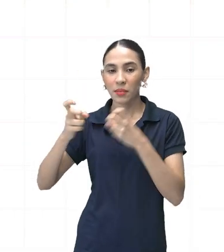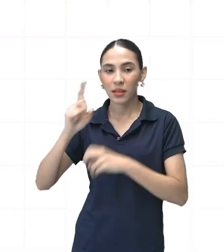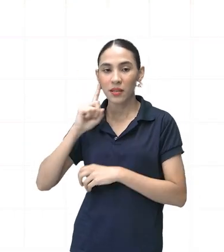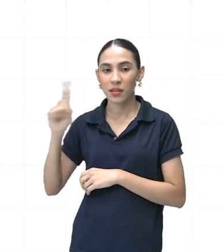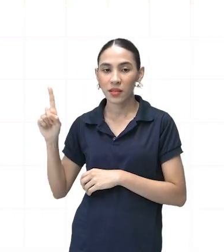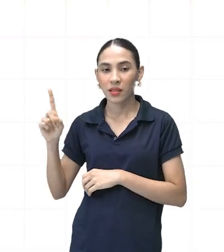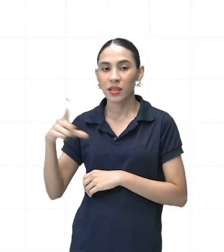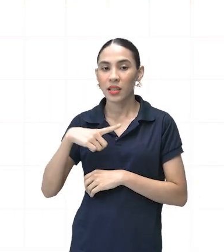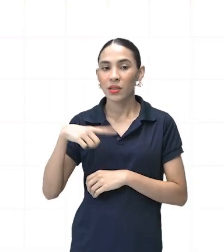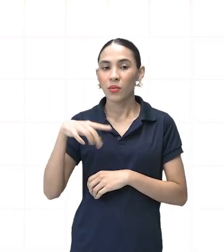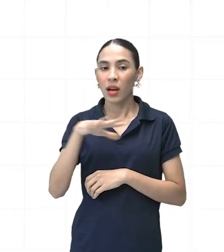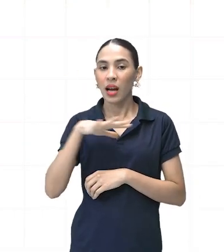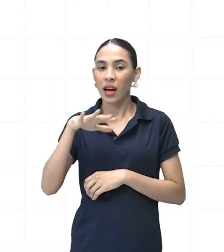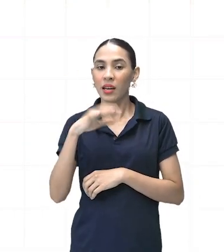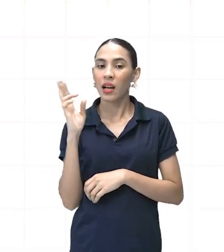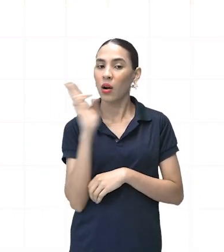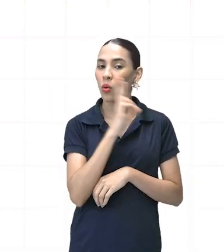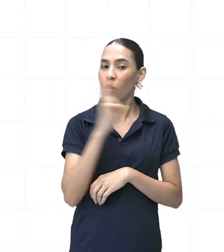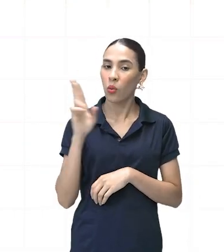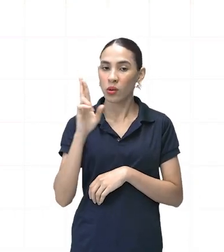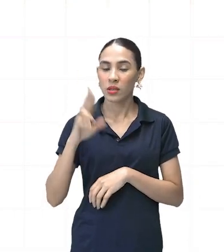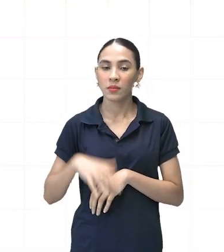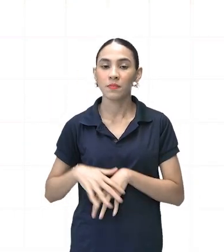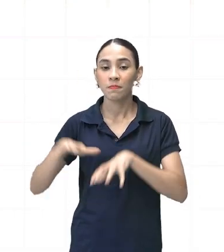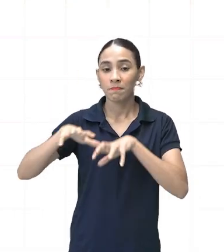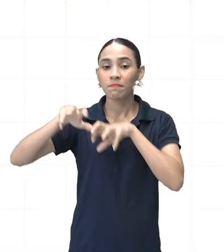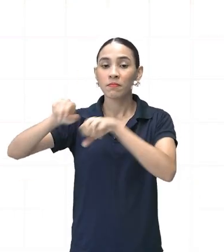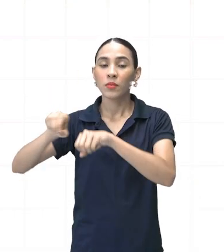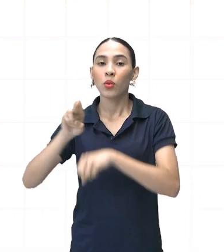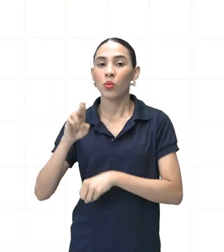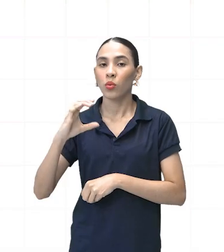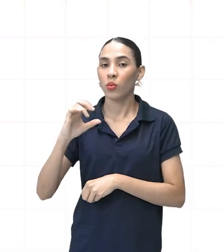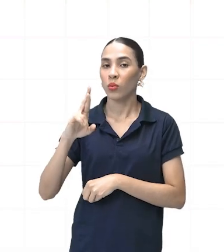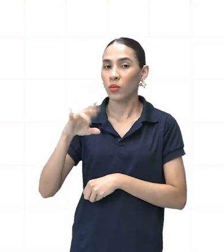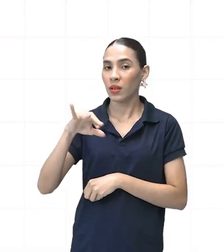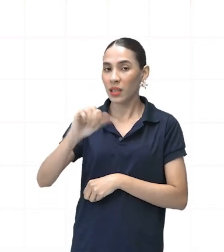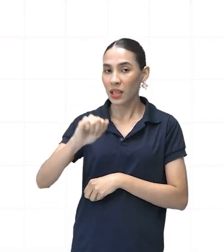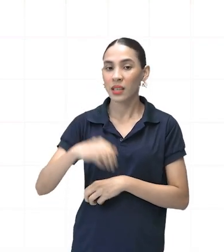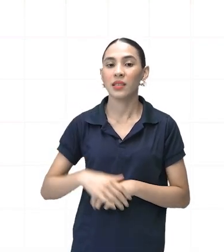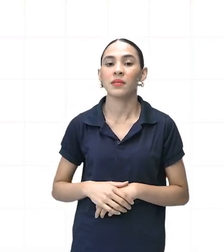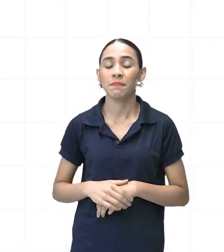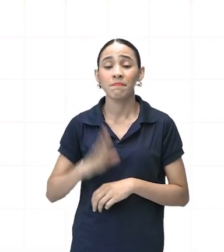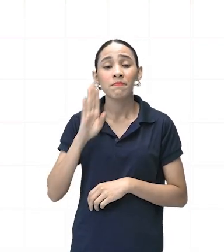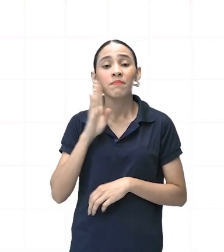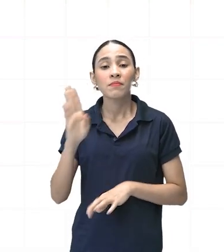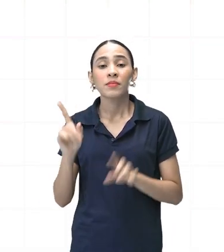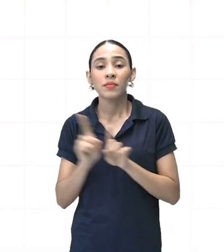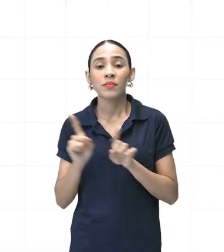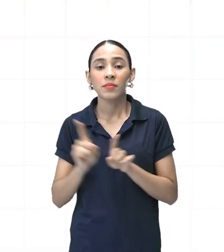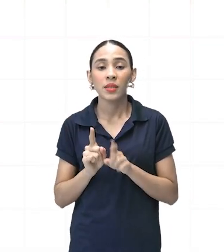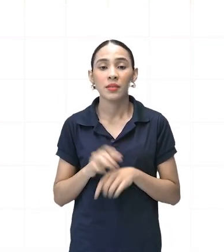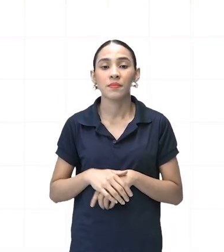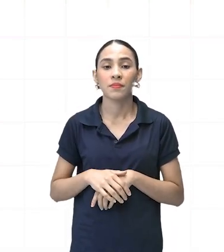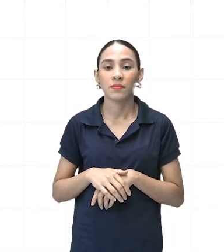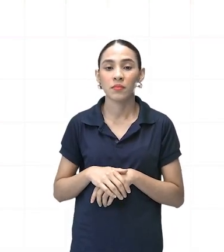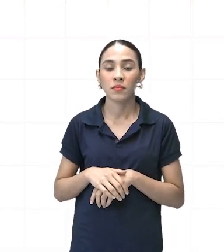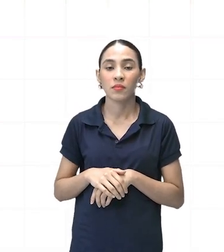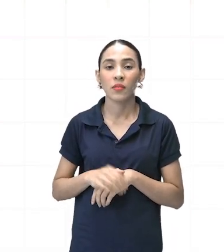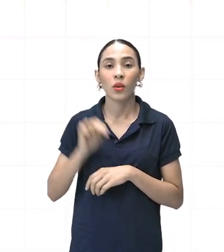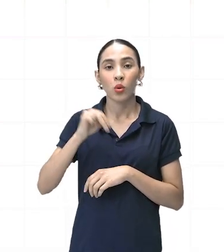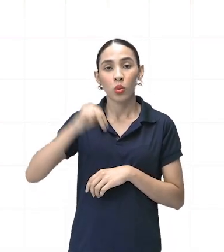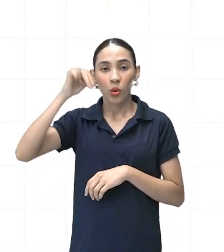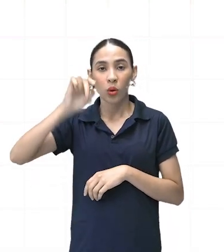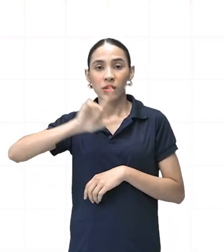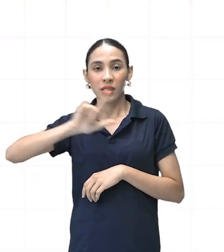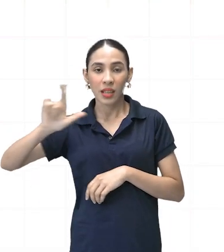né? Tendo aí a região da Rússia indo para a Ucrânia. Então, avançou principalmente aí para as direções